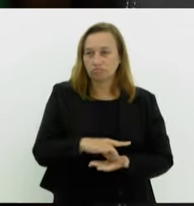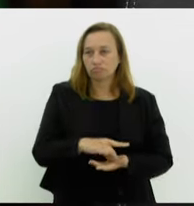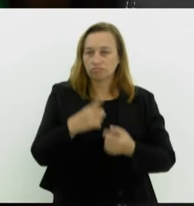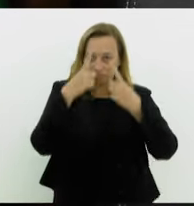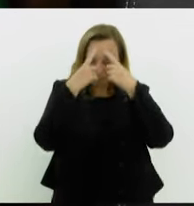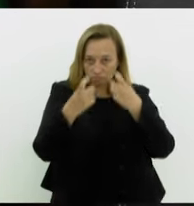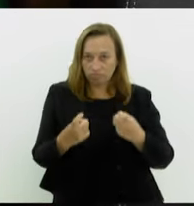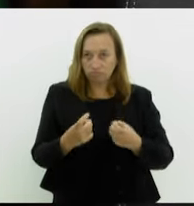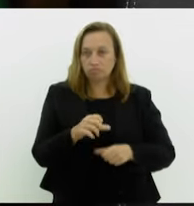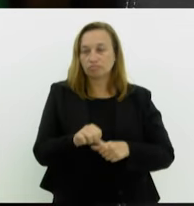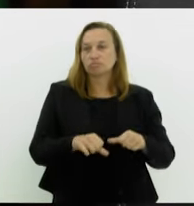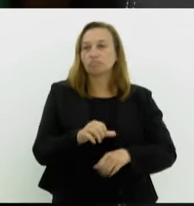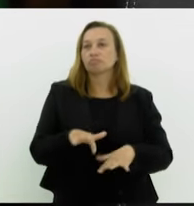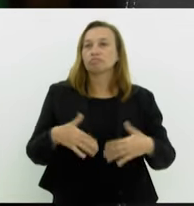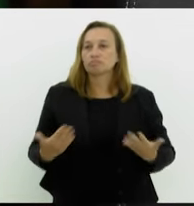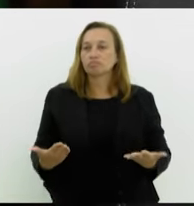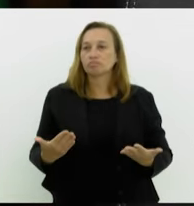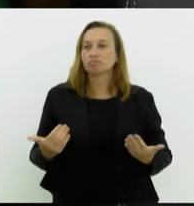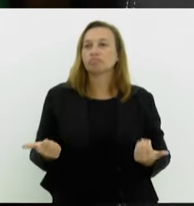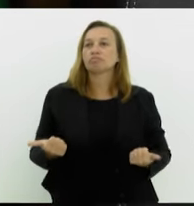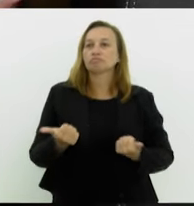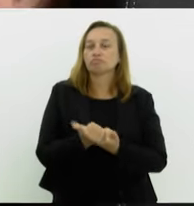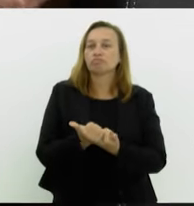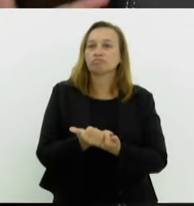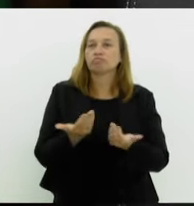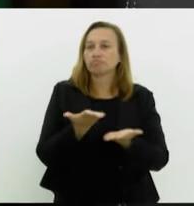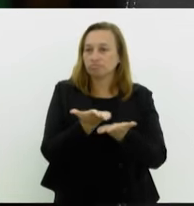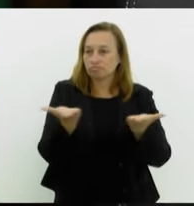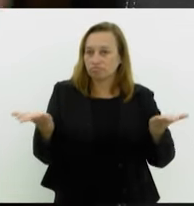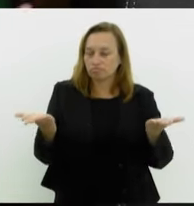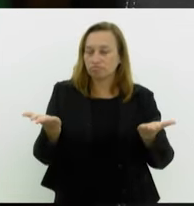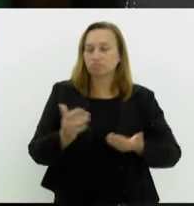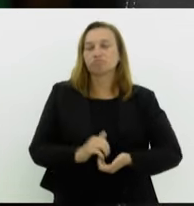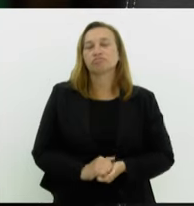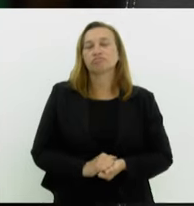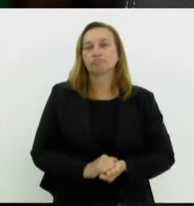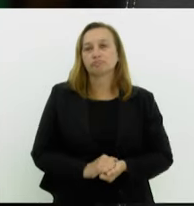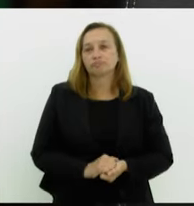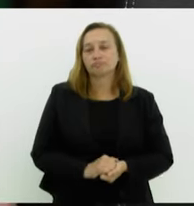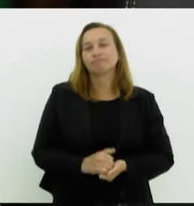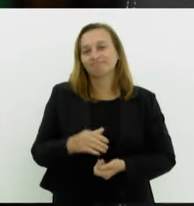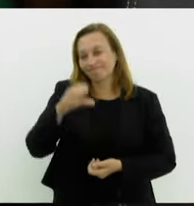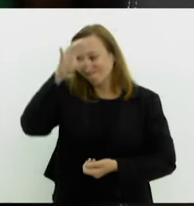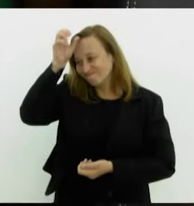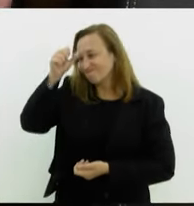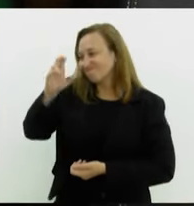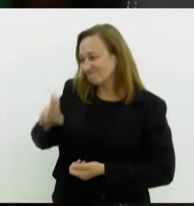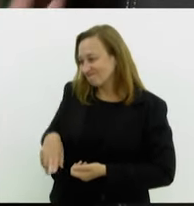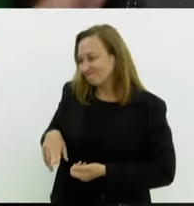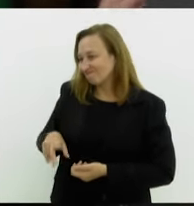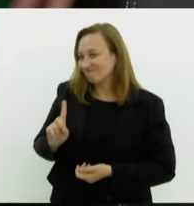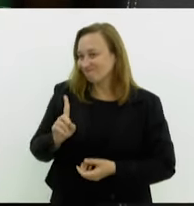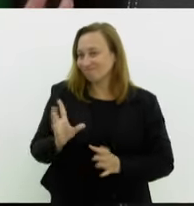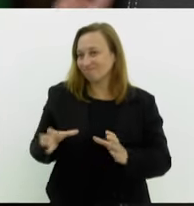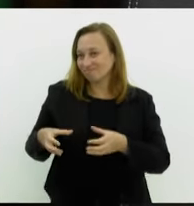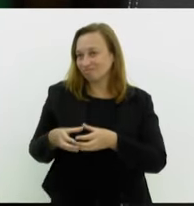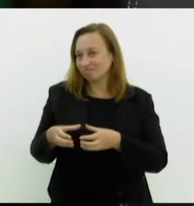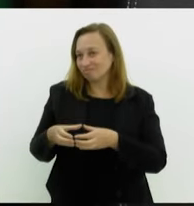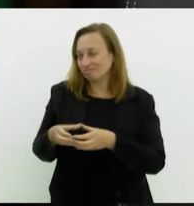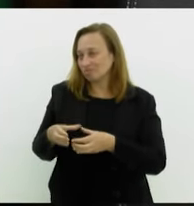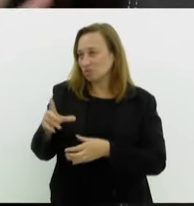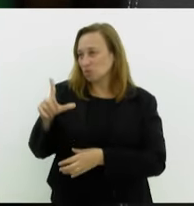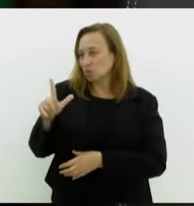violência mudar então a gente conta aqui com a participação de todas e todos vocês né tiju porque a gente aqui não é Clube nem da Luluzinha nem do